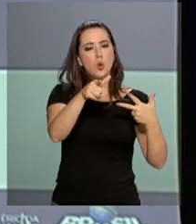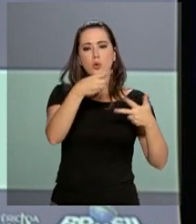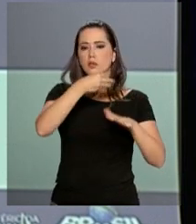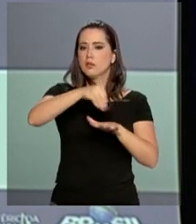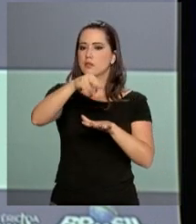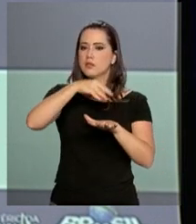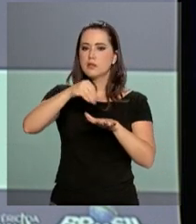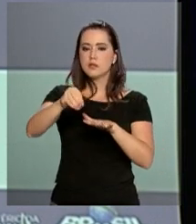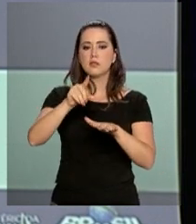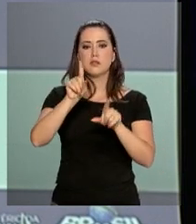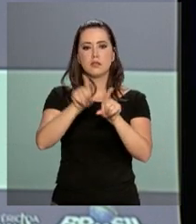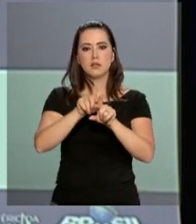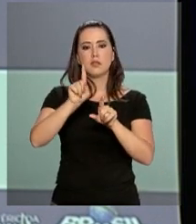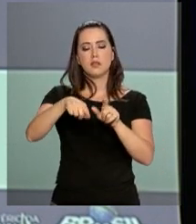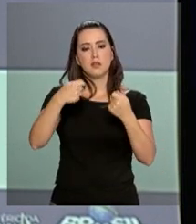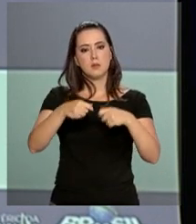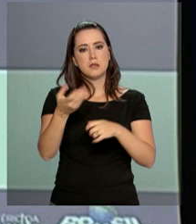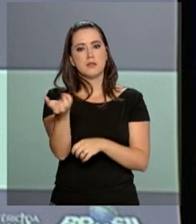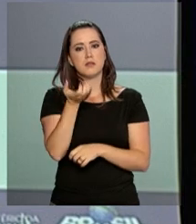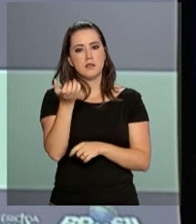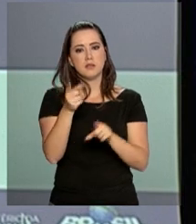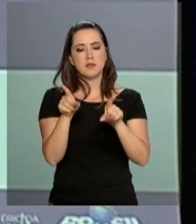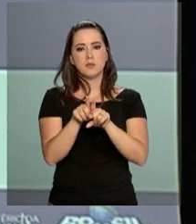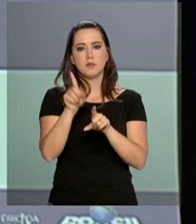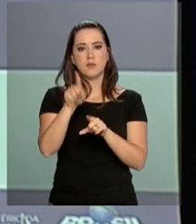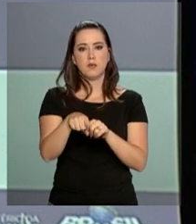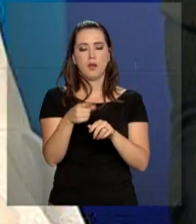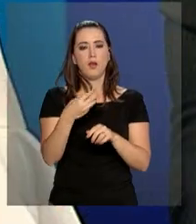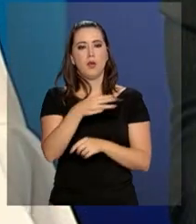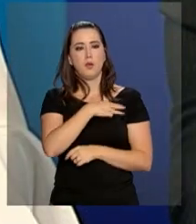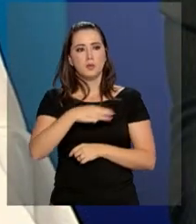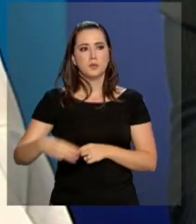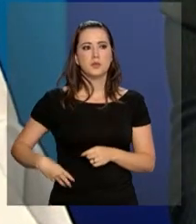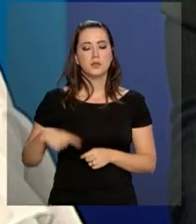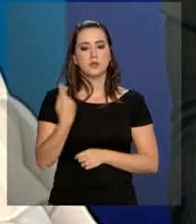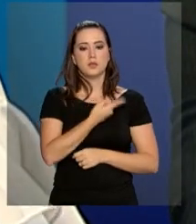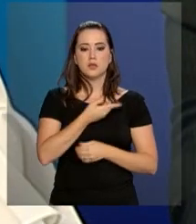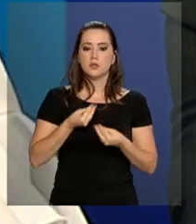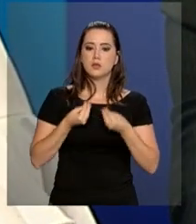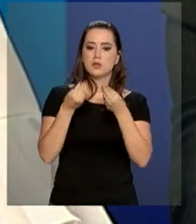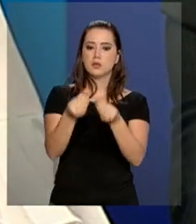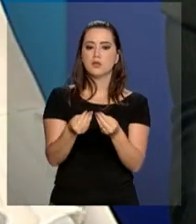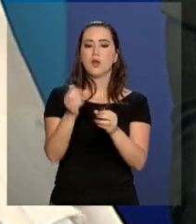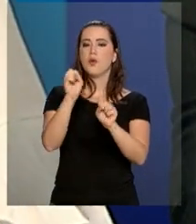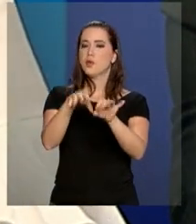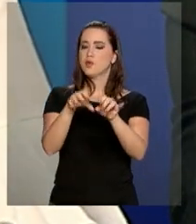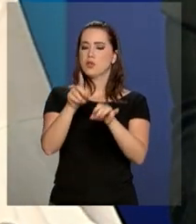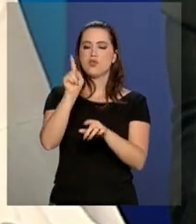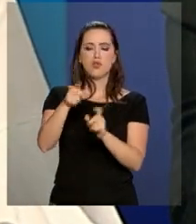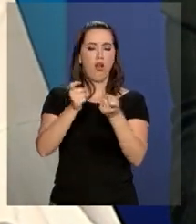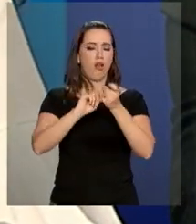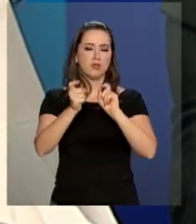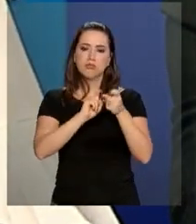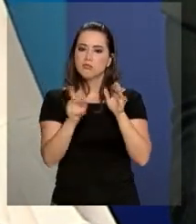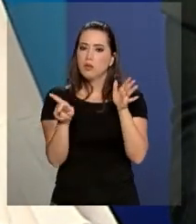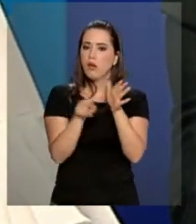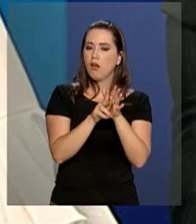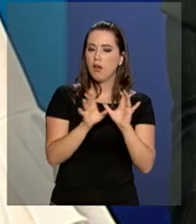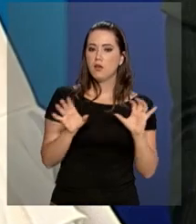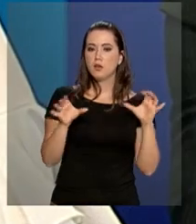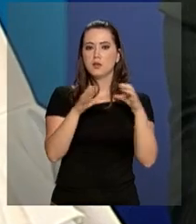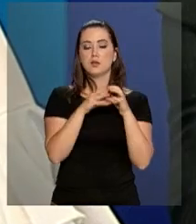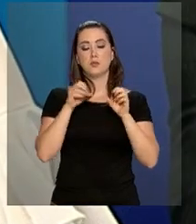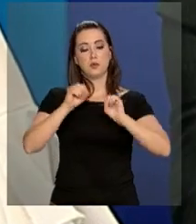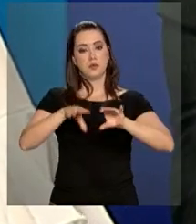que os senhores desejar o senhor ministro nós levamos a ele porque o educador já foi gestor de uma rede de